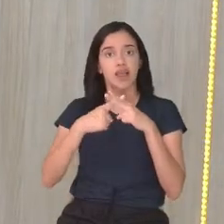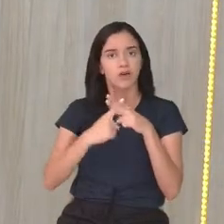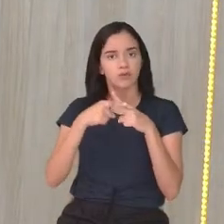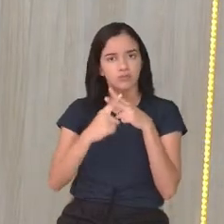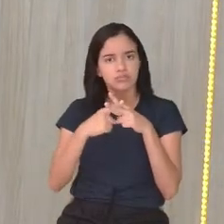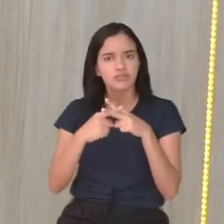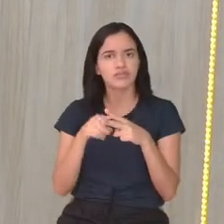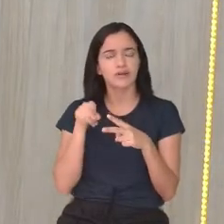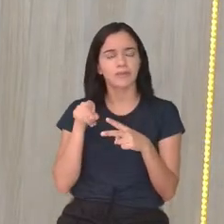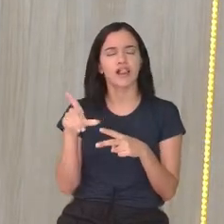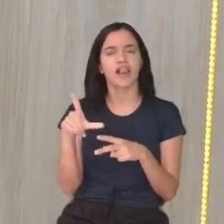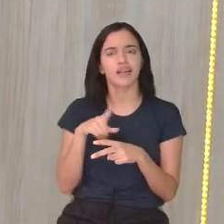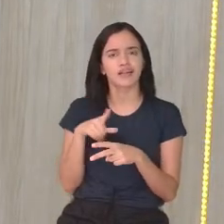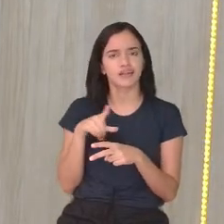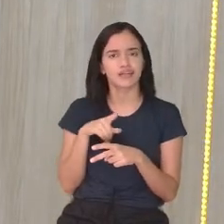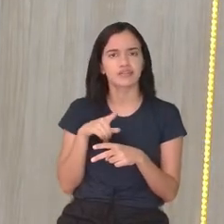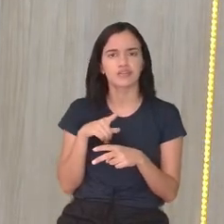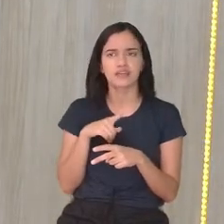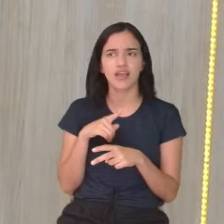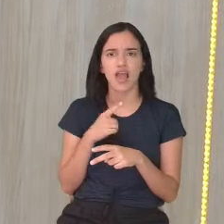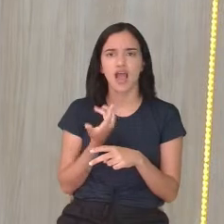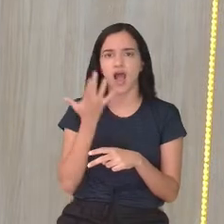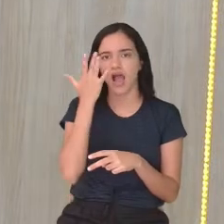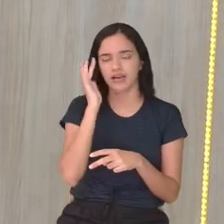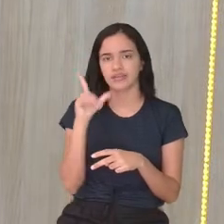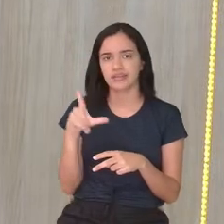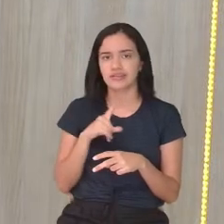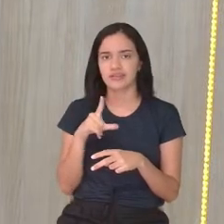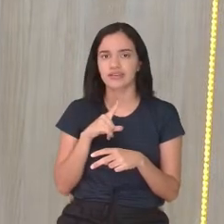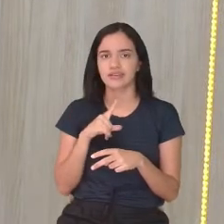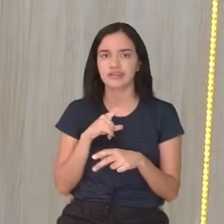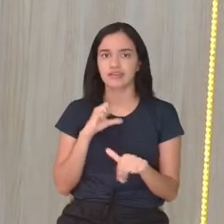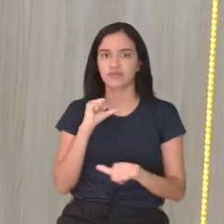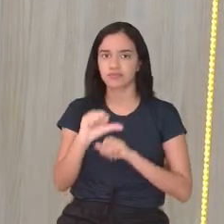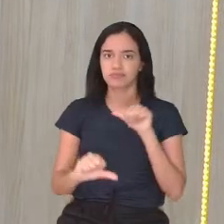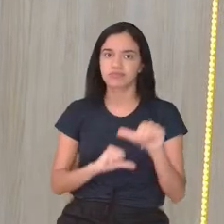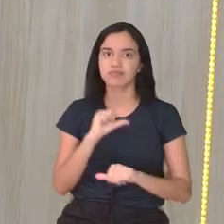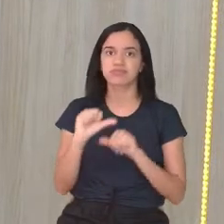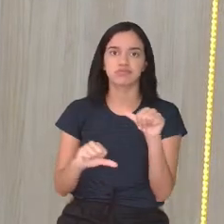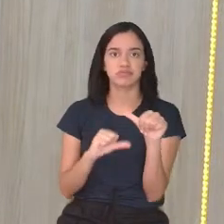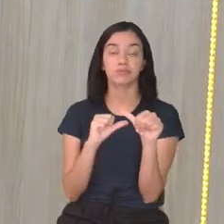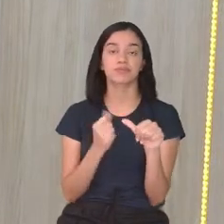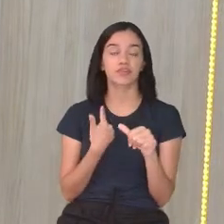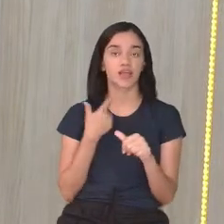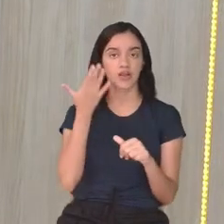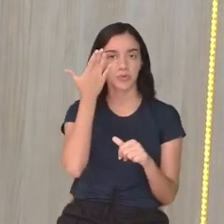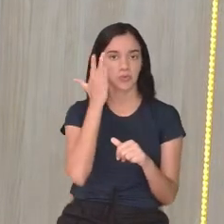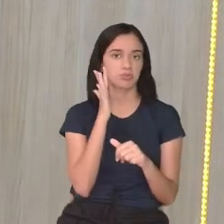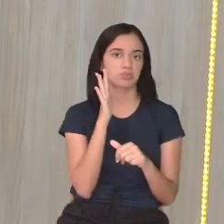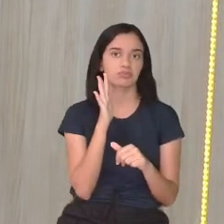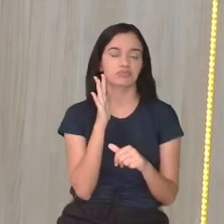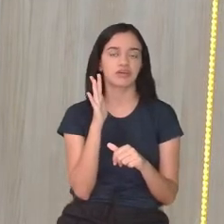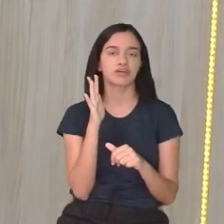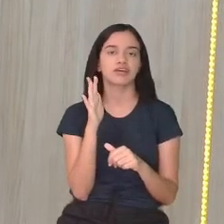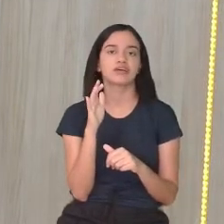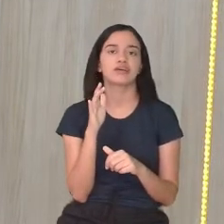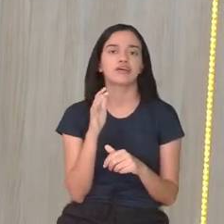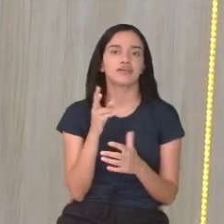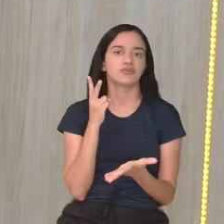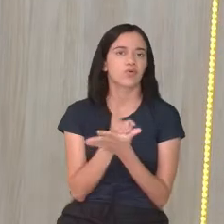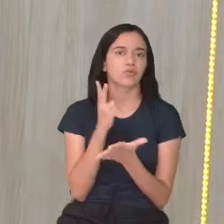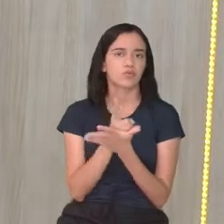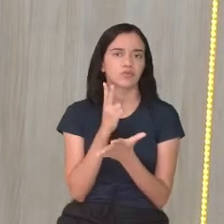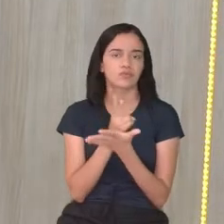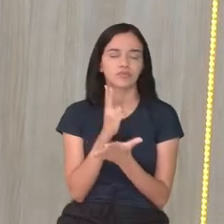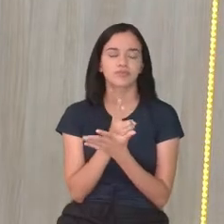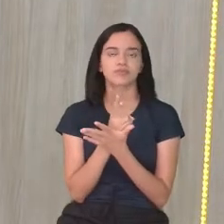lá de ginástica. Eu não sei porque teve reforma, né, recentemente. Aí eu não sei se eles mantiveram, né,